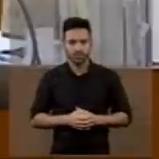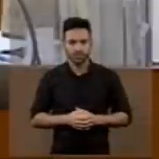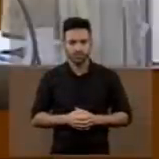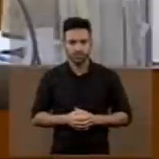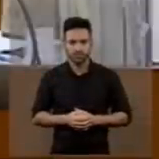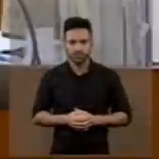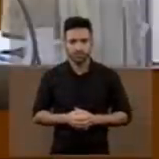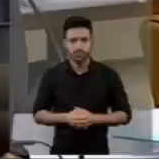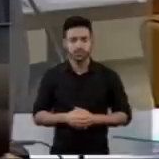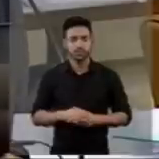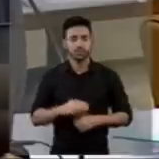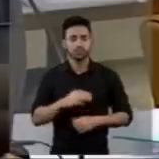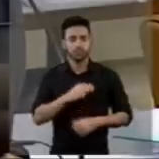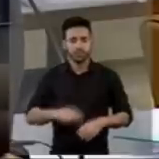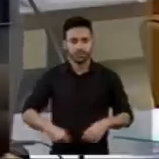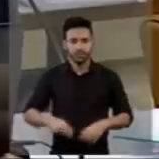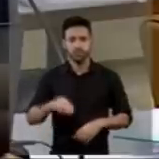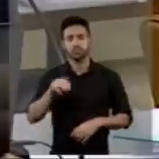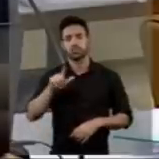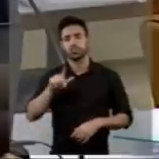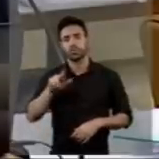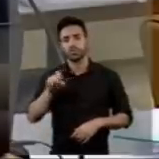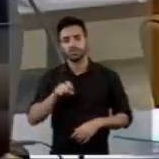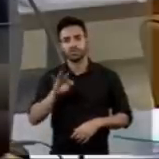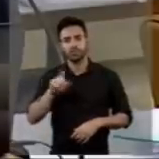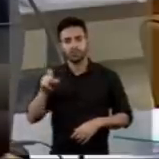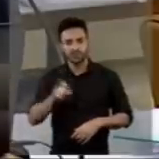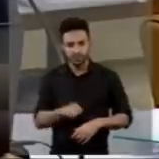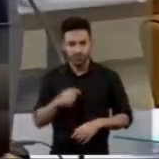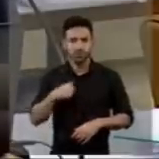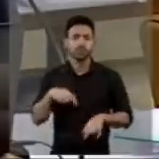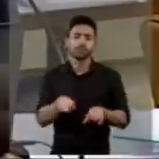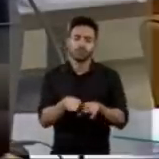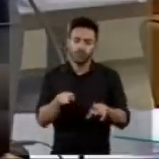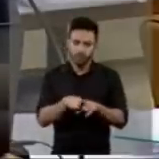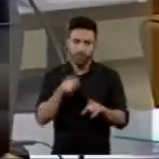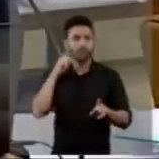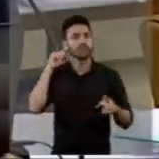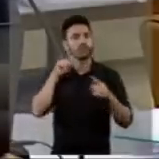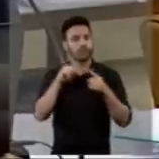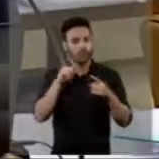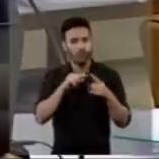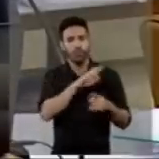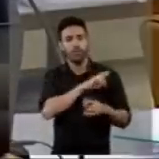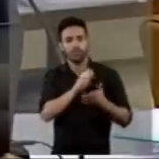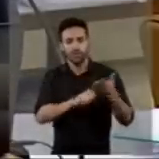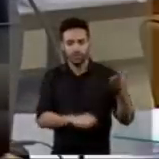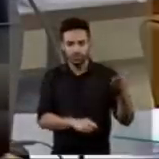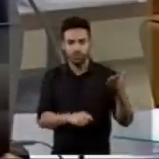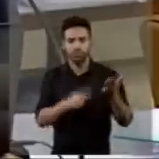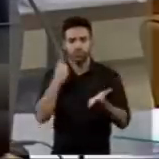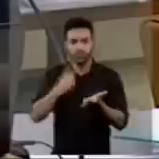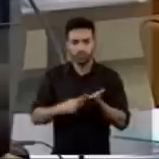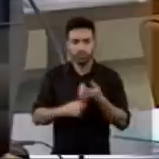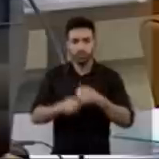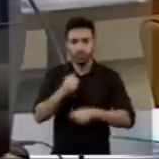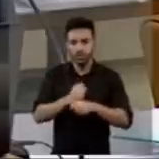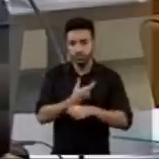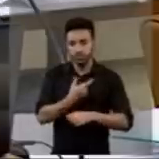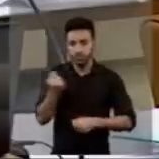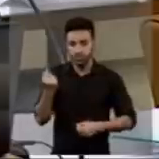Excelência, ministro Luiz Fux. Senhor Presidente, também acompanho o relator que confirma a liminar que foi concedida no ano de 2000.